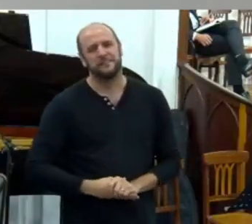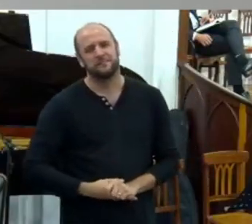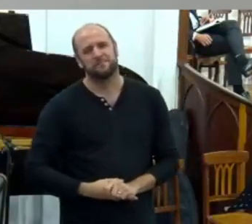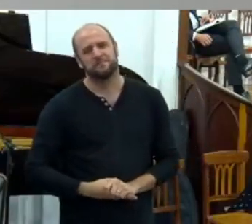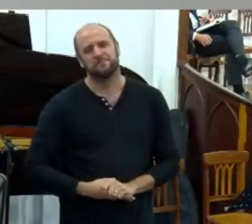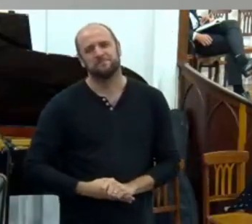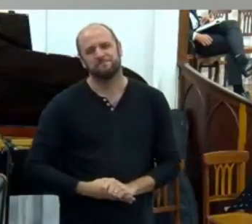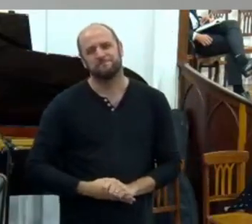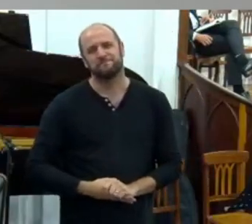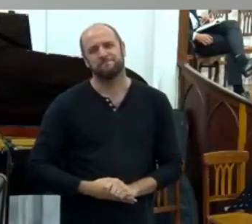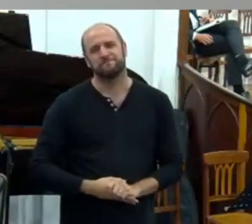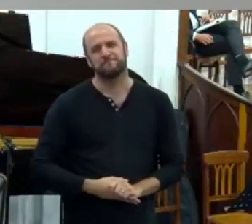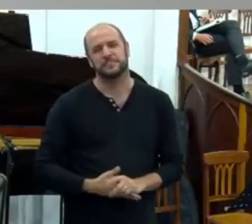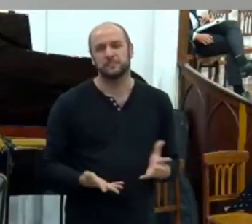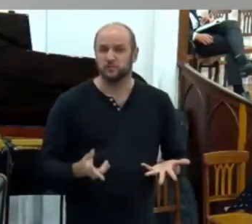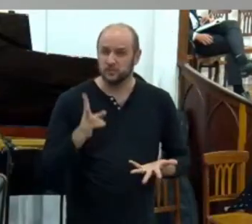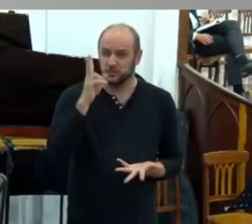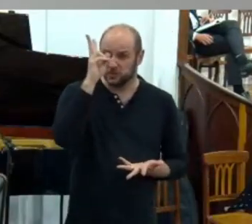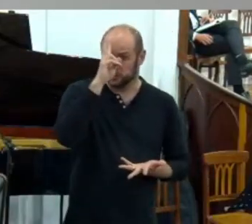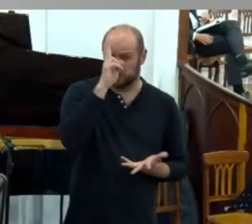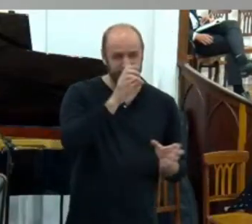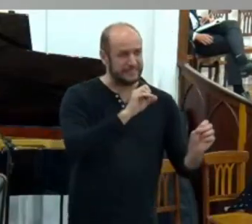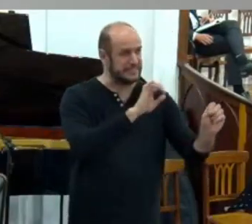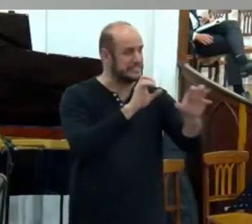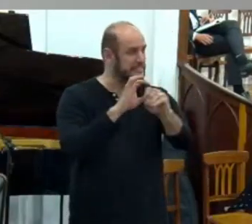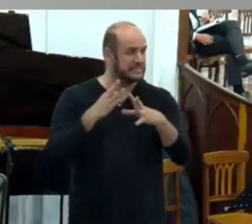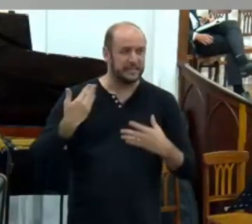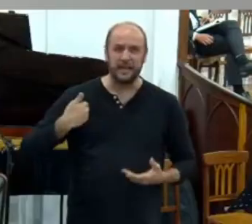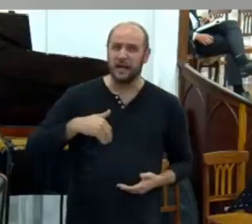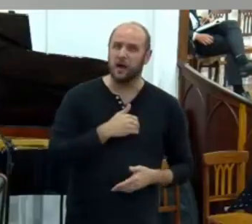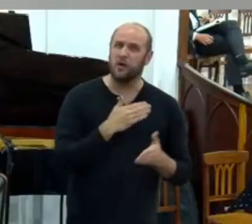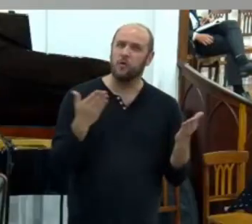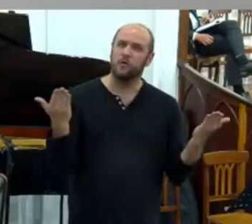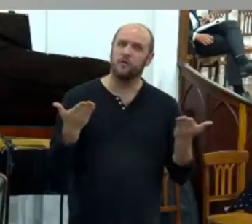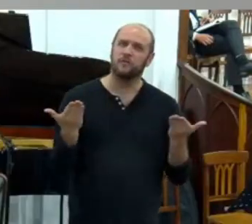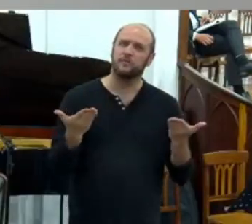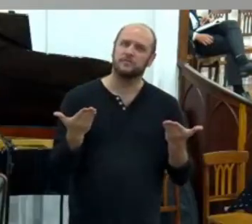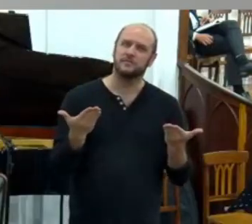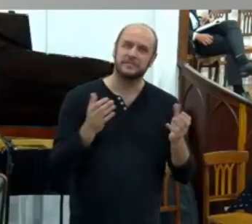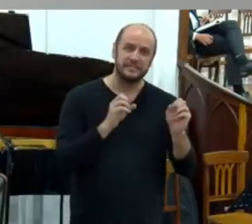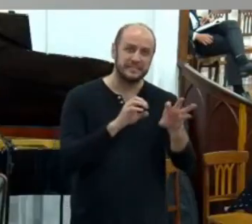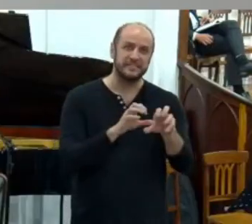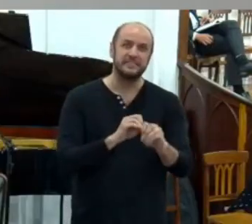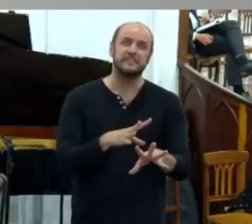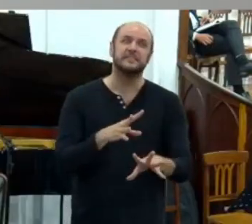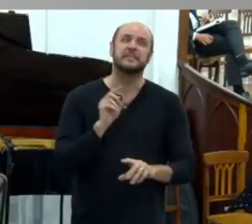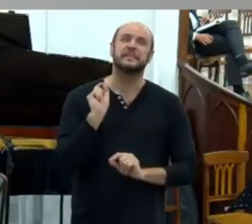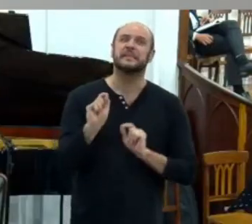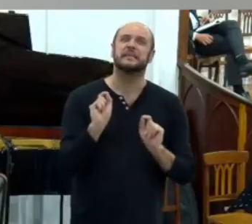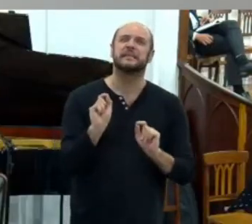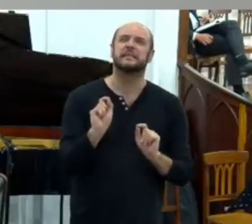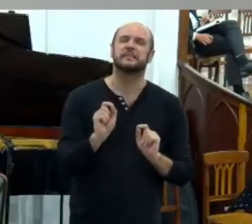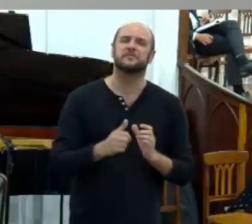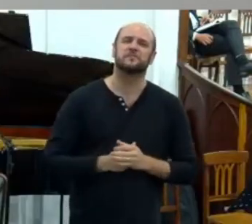O que essa história te ensina? O que essa história nos ensina?